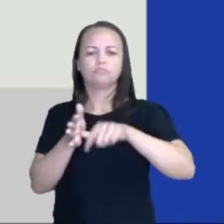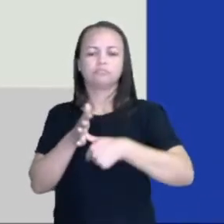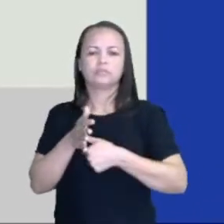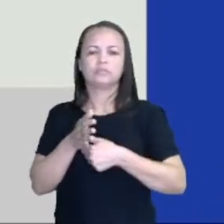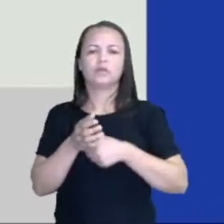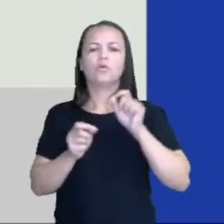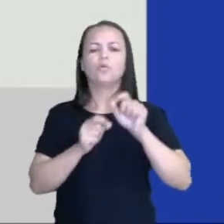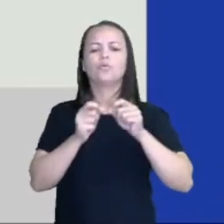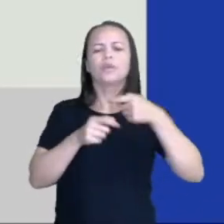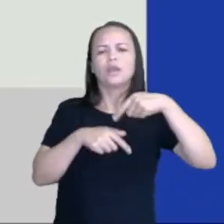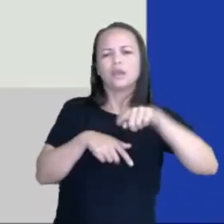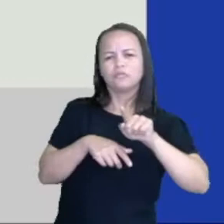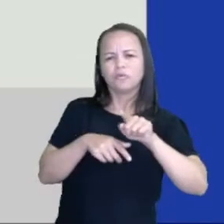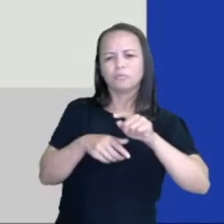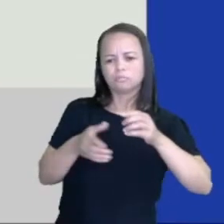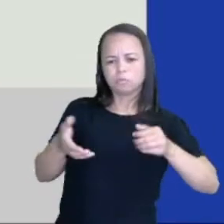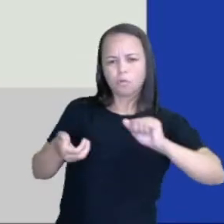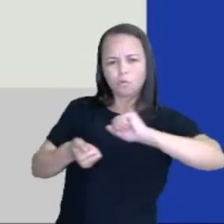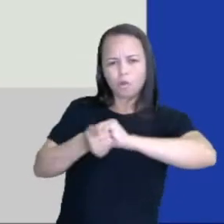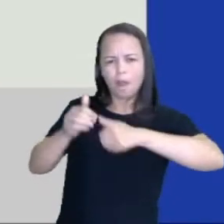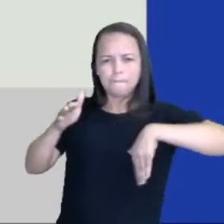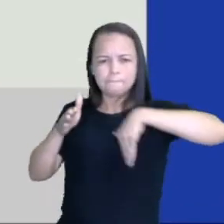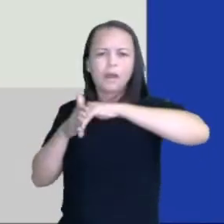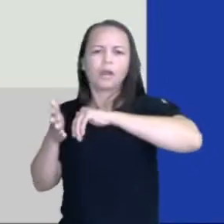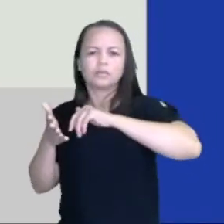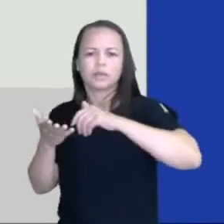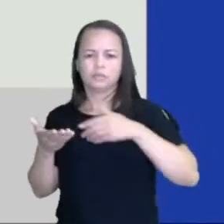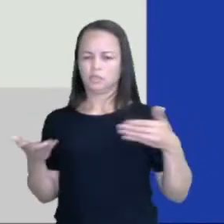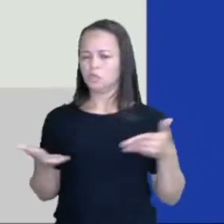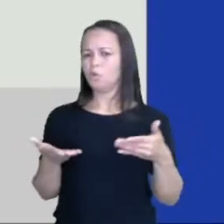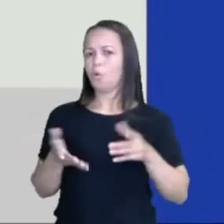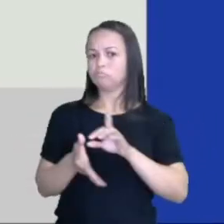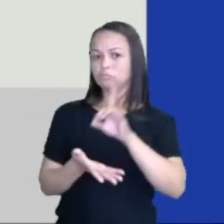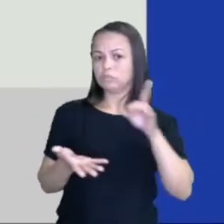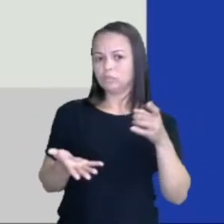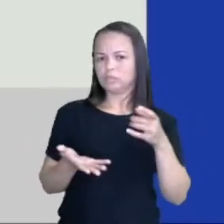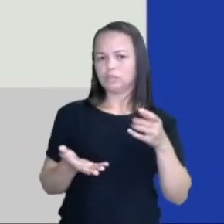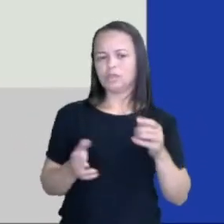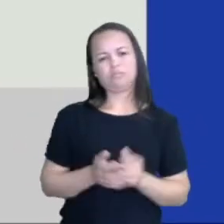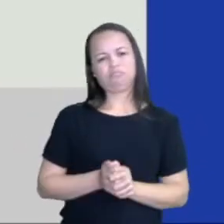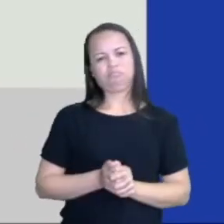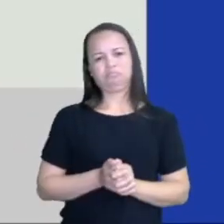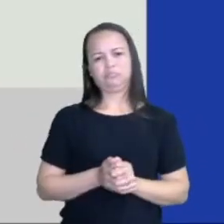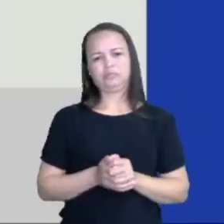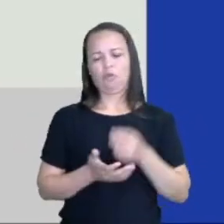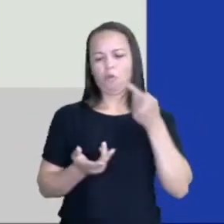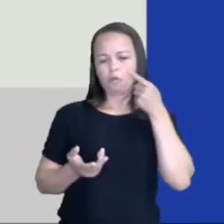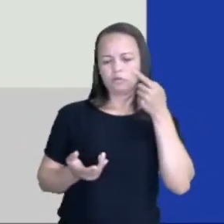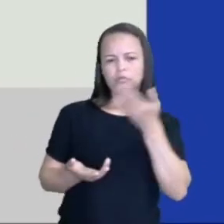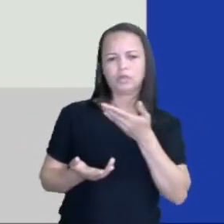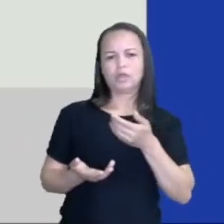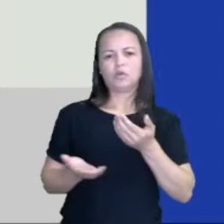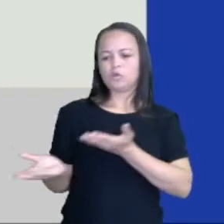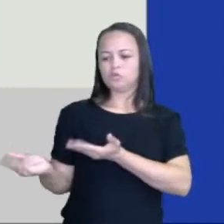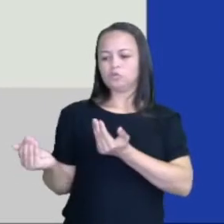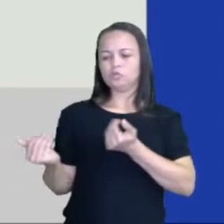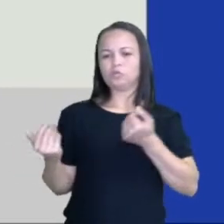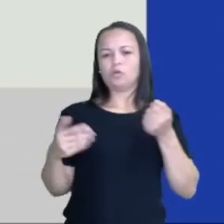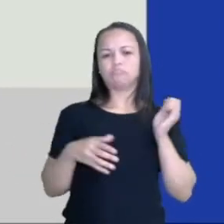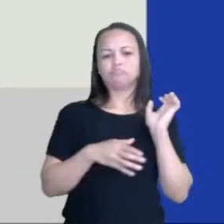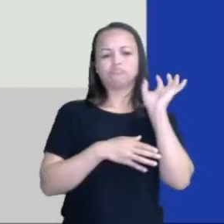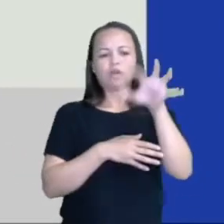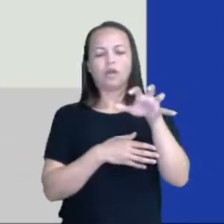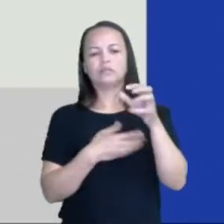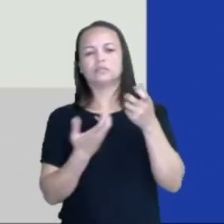levou, o quê? Levou uma bolada, e hoje em dia não saco nada mesmo, mas quando eu era jovem sacava